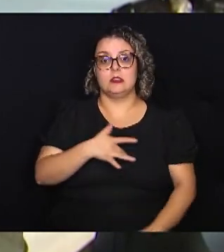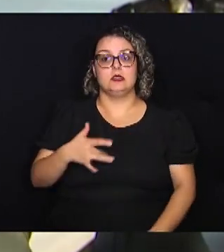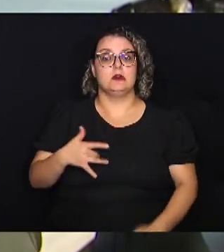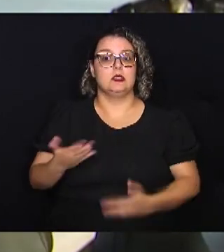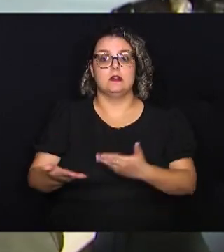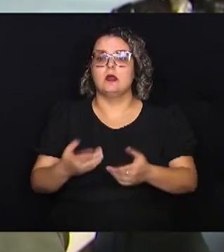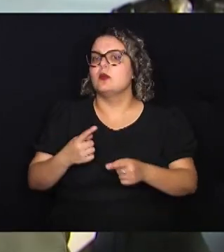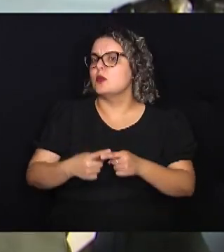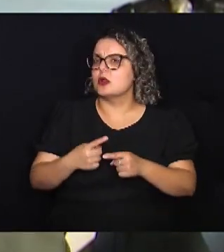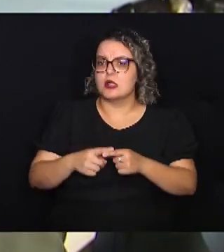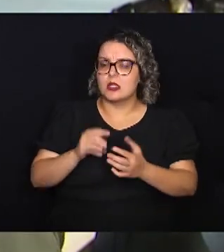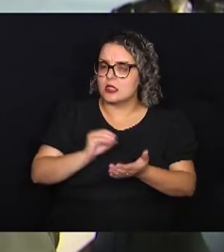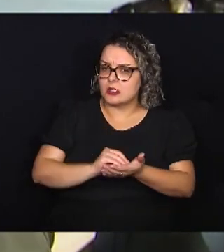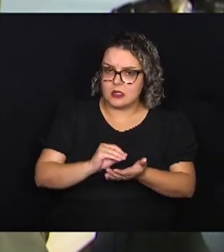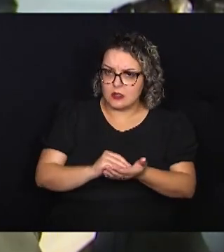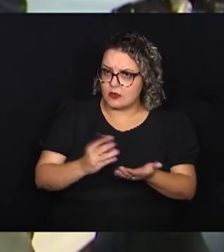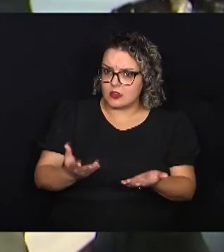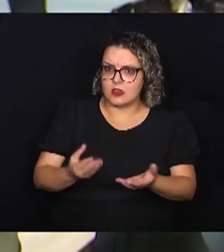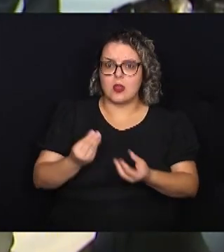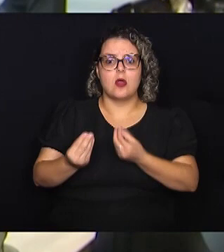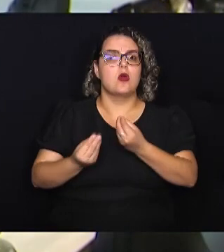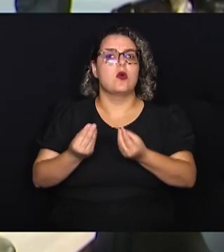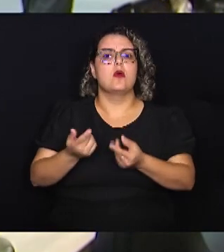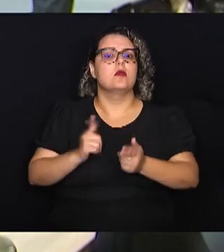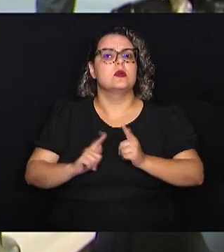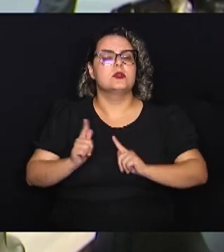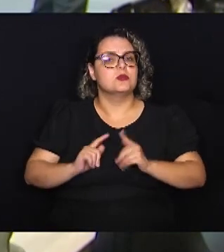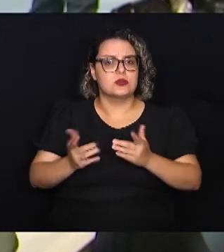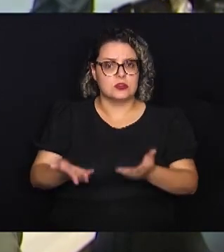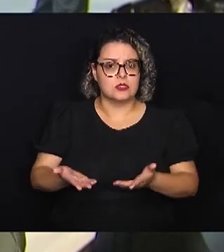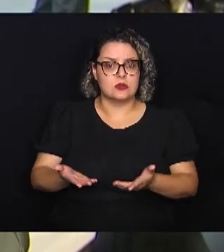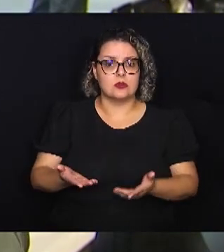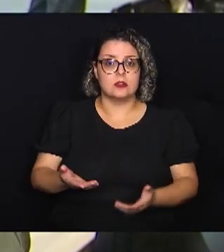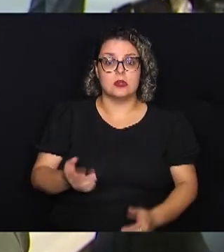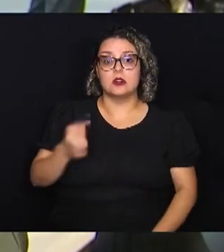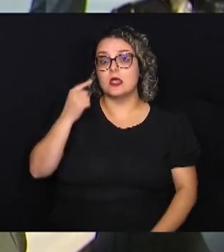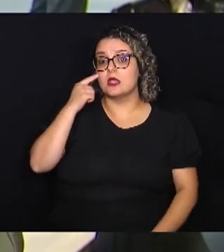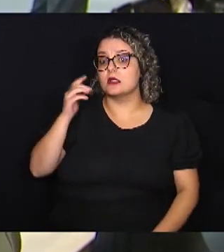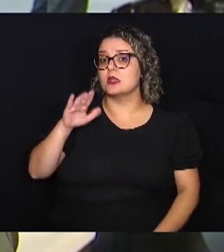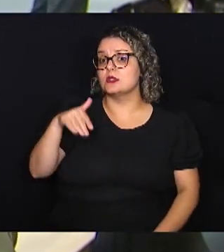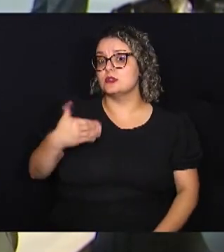está faltando, como é que eles estão gerenciando isso e a previsão